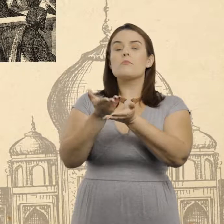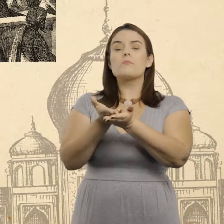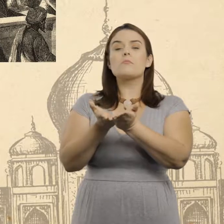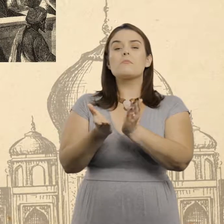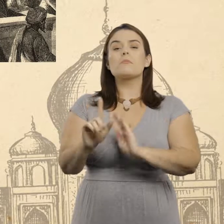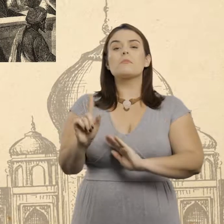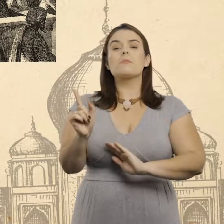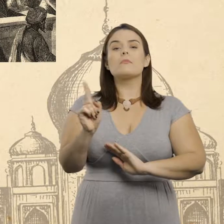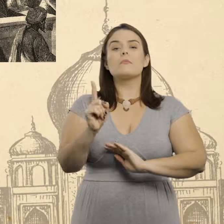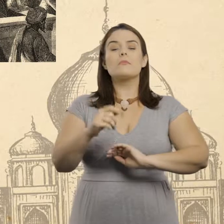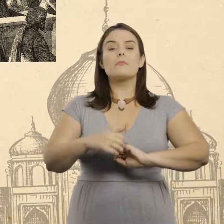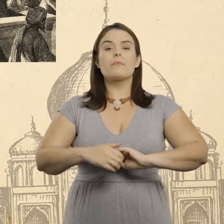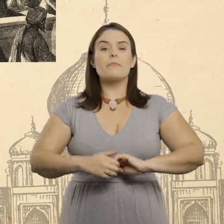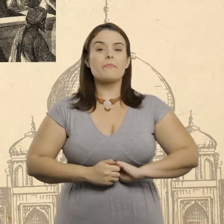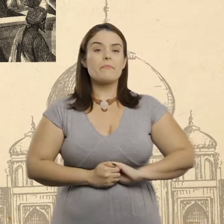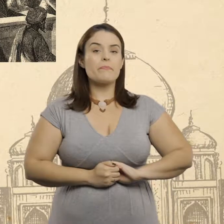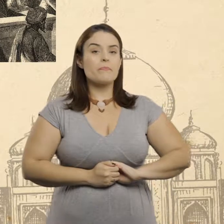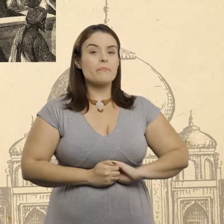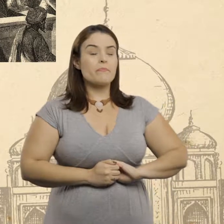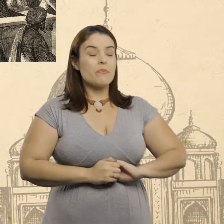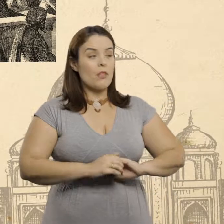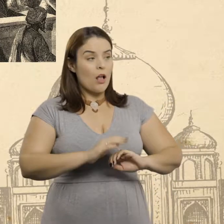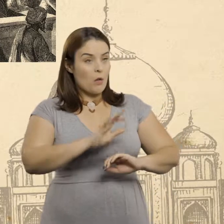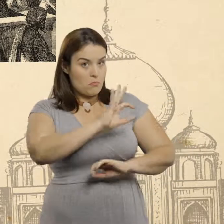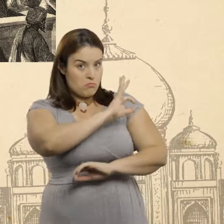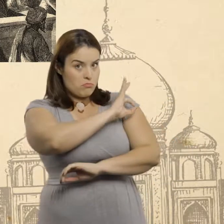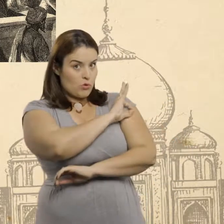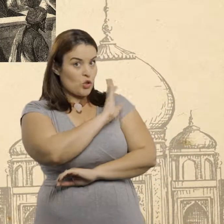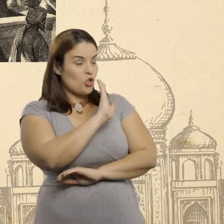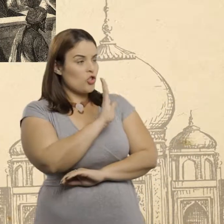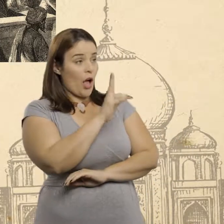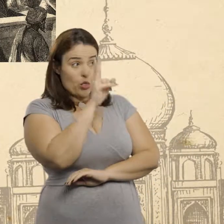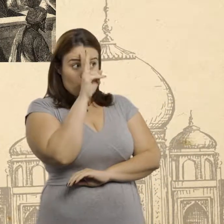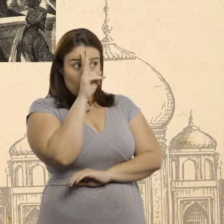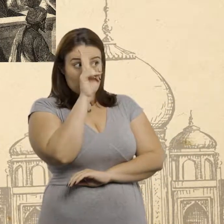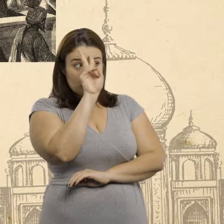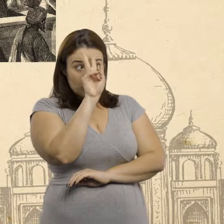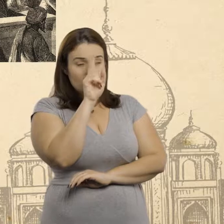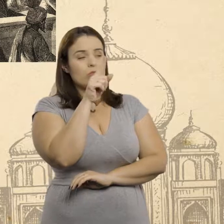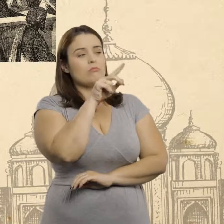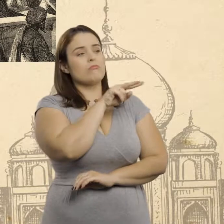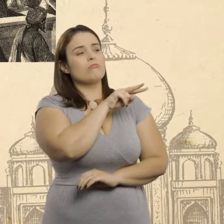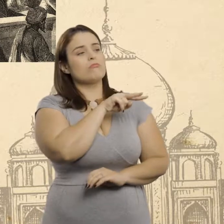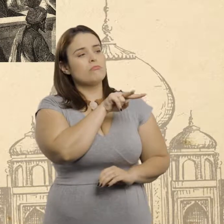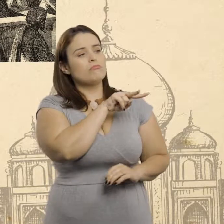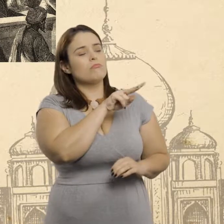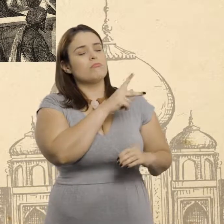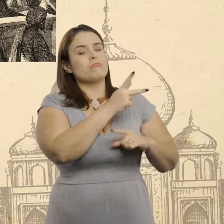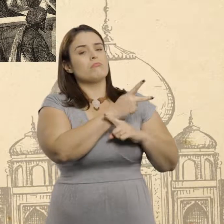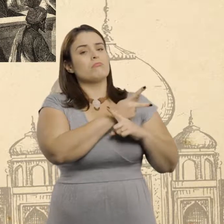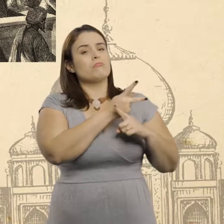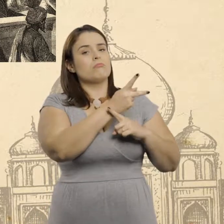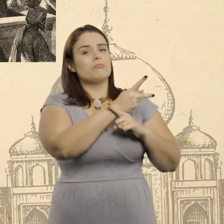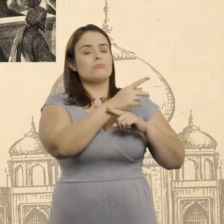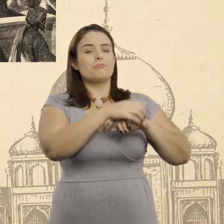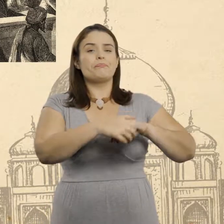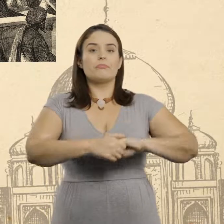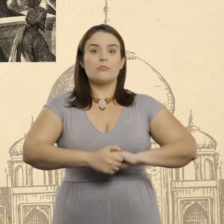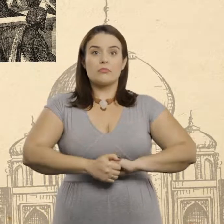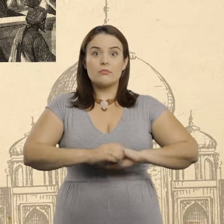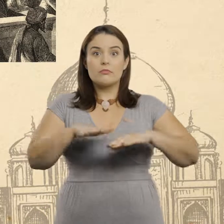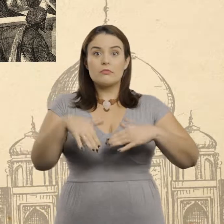o julgamento, a polícia disse que fazia 2 dias que eles estavam sendo procurados. Depois disso, 3 sacerdotes